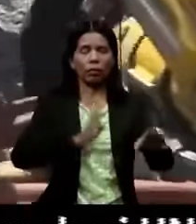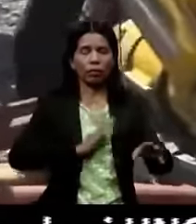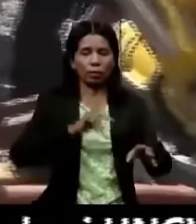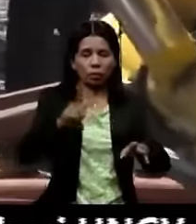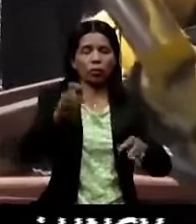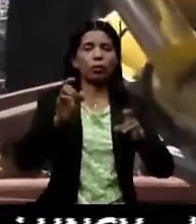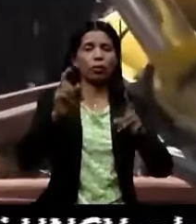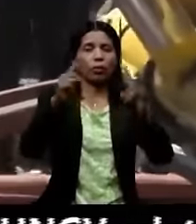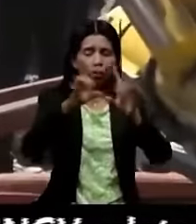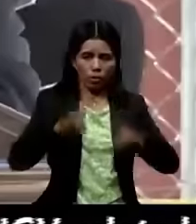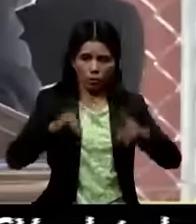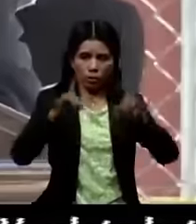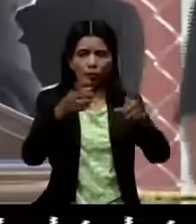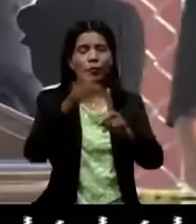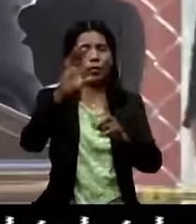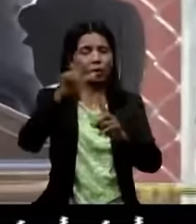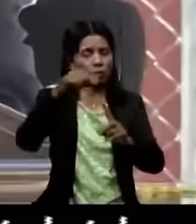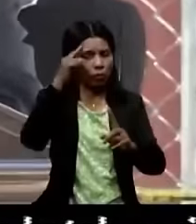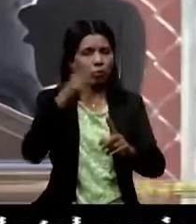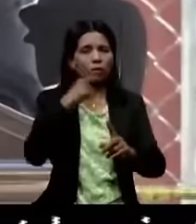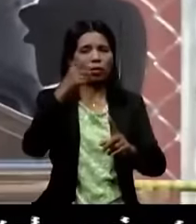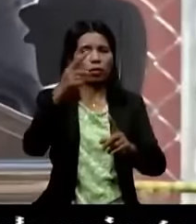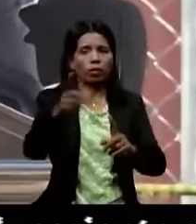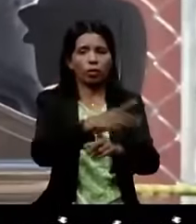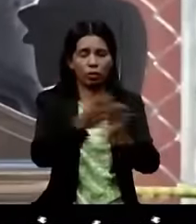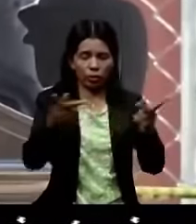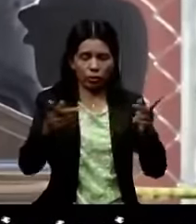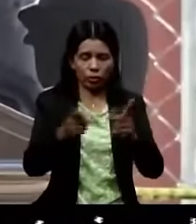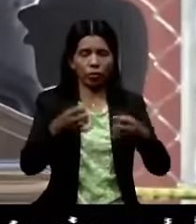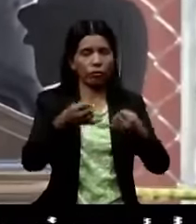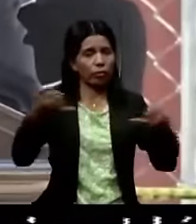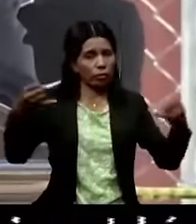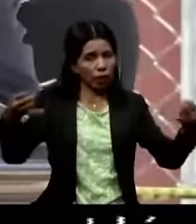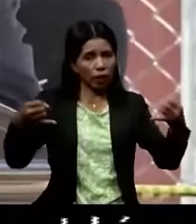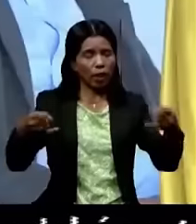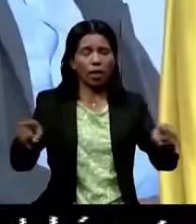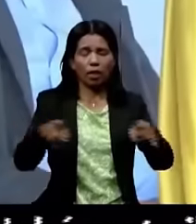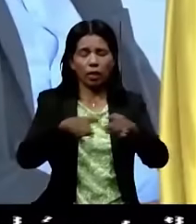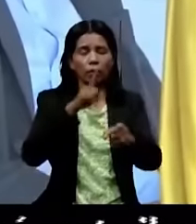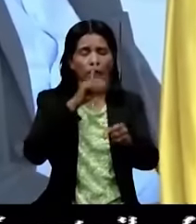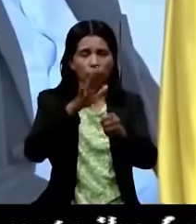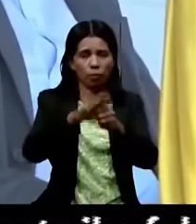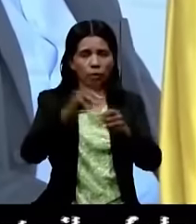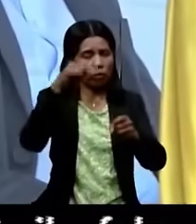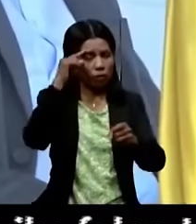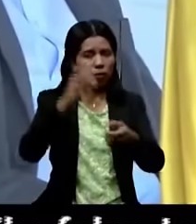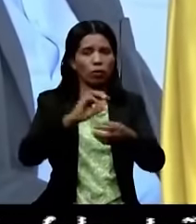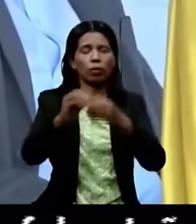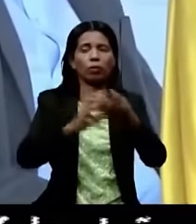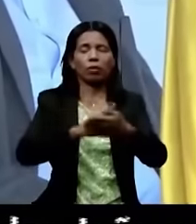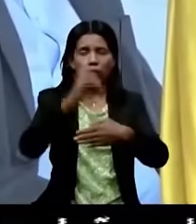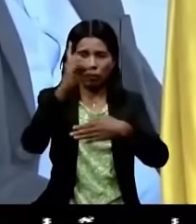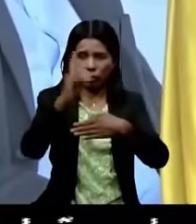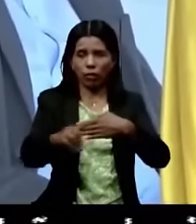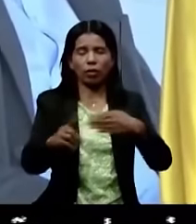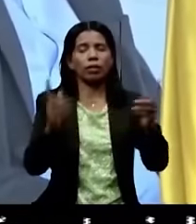Australia. Lihusi discurso sefi governo considera ho cabo submarino ne hanesan compromisso governo nian con ba desenvolvimento transformação digital